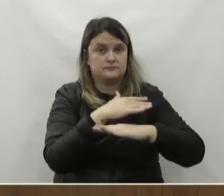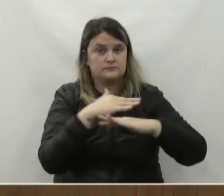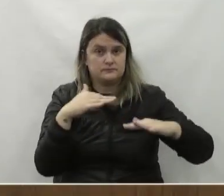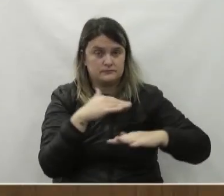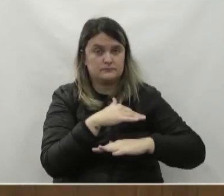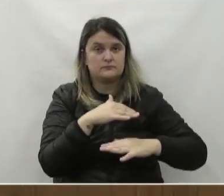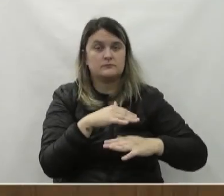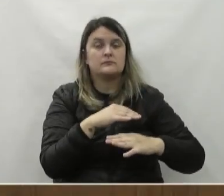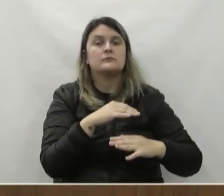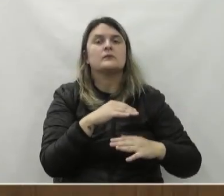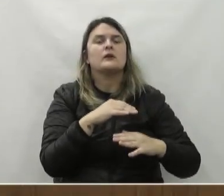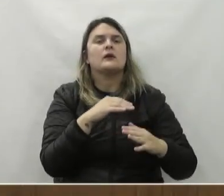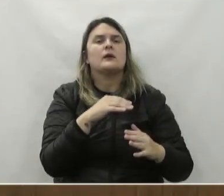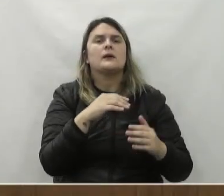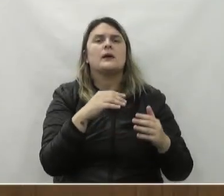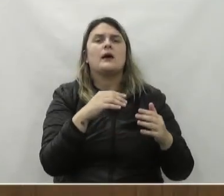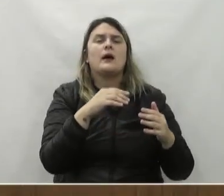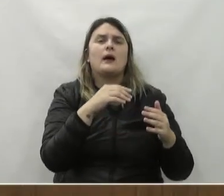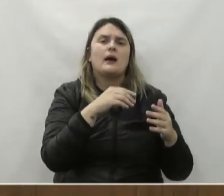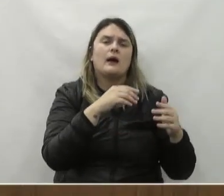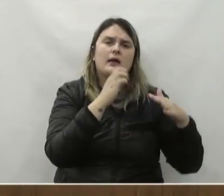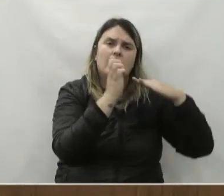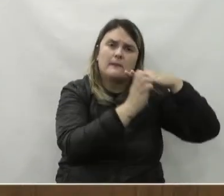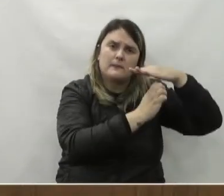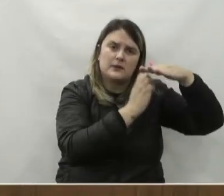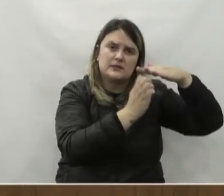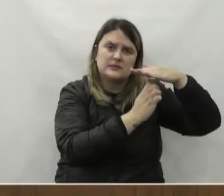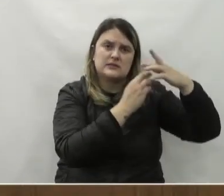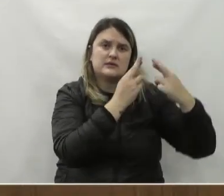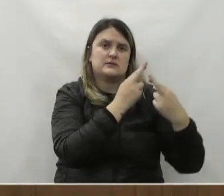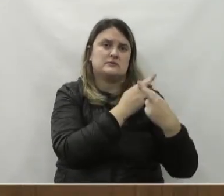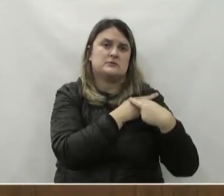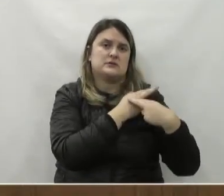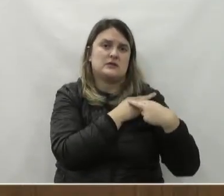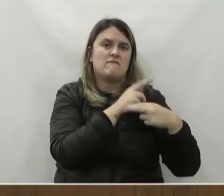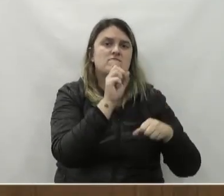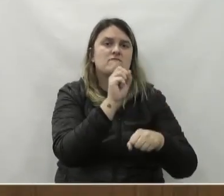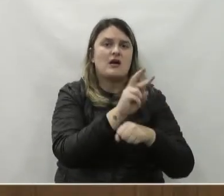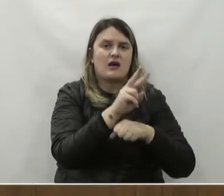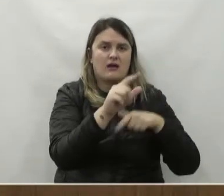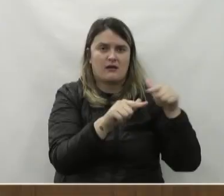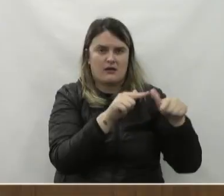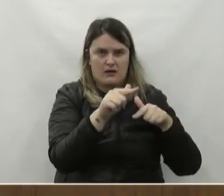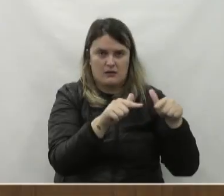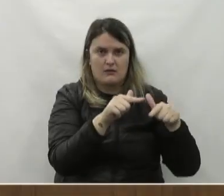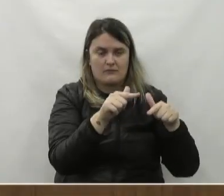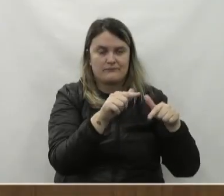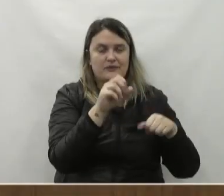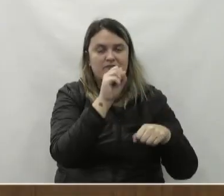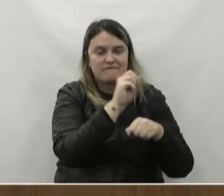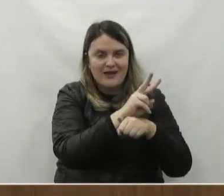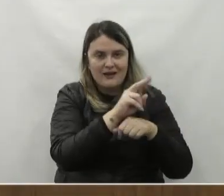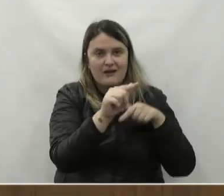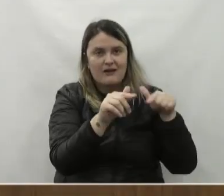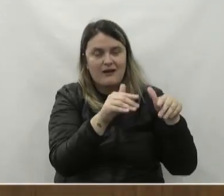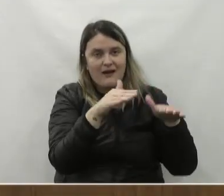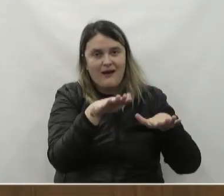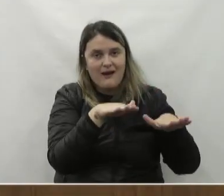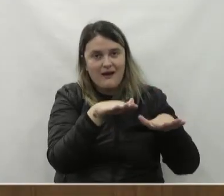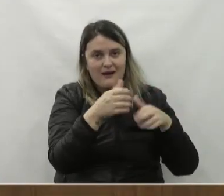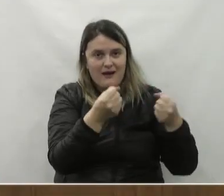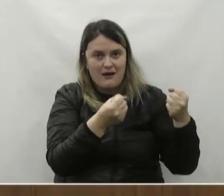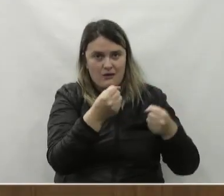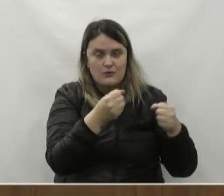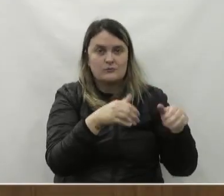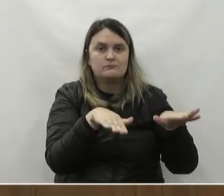que notifiquem à empresa que presta os serviços do estacionamento rotativo em nossa cidade para que preste